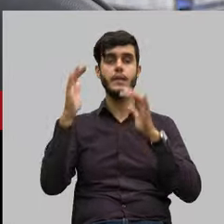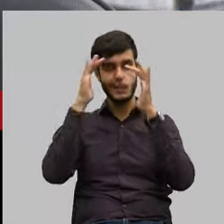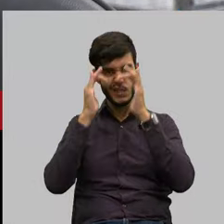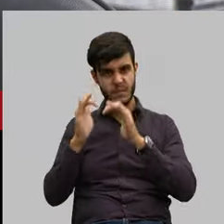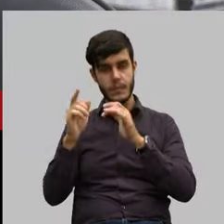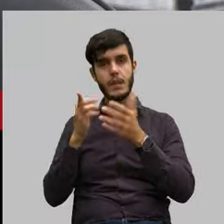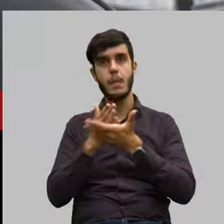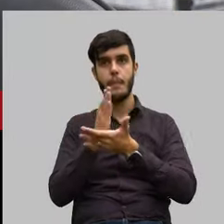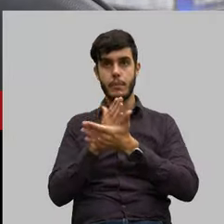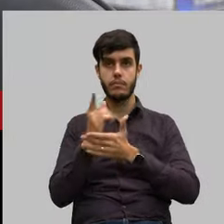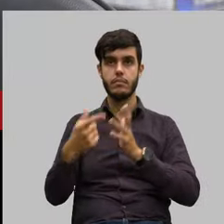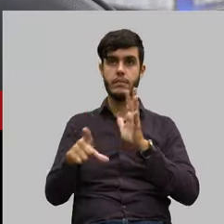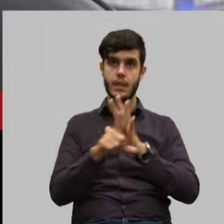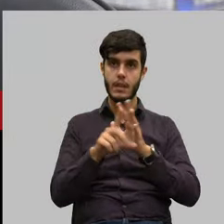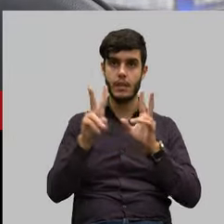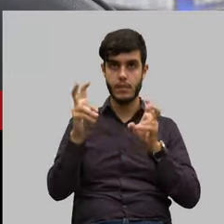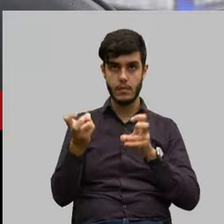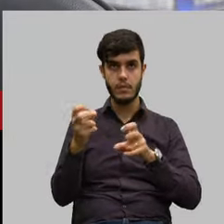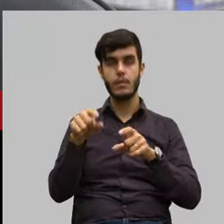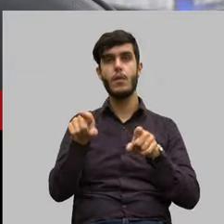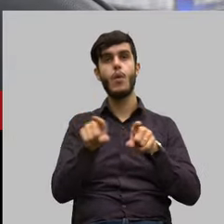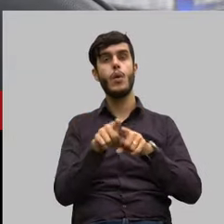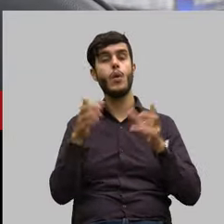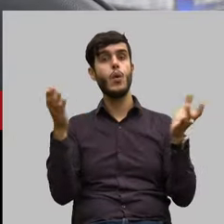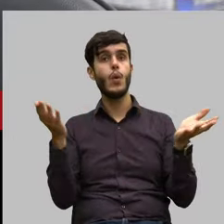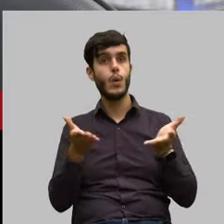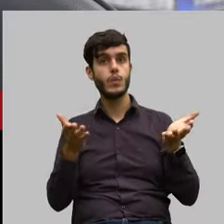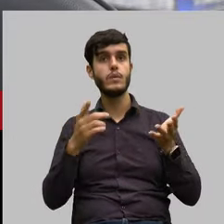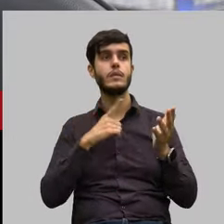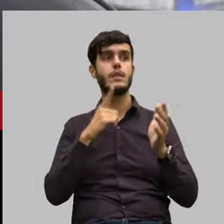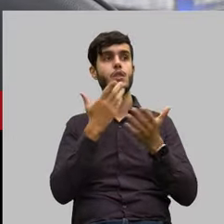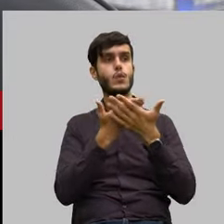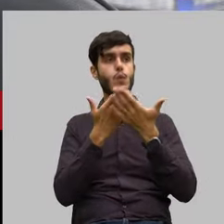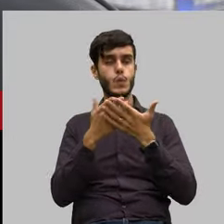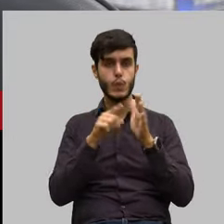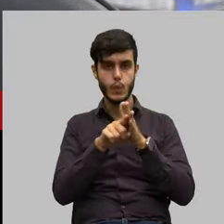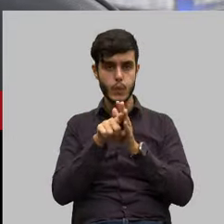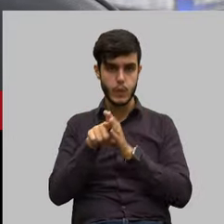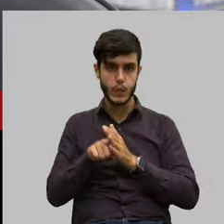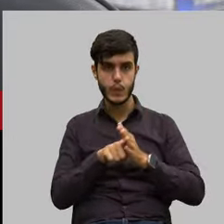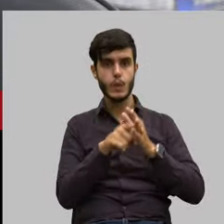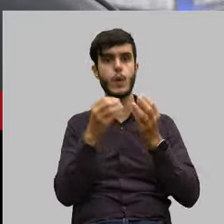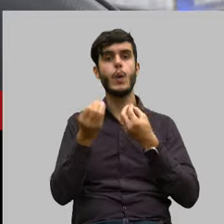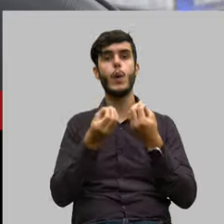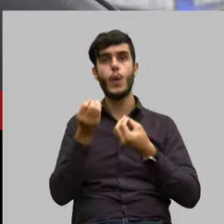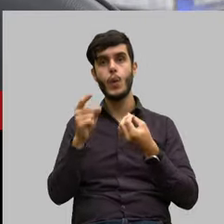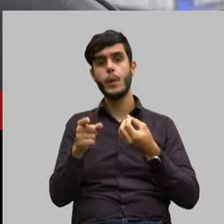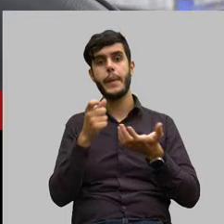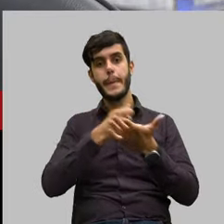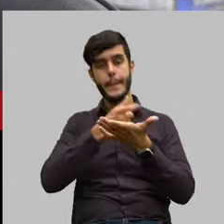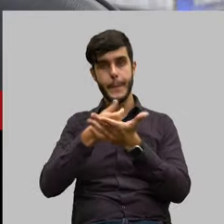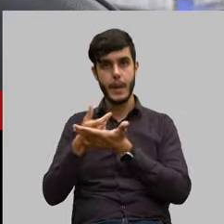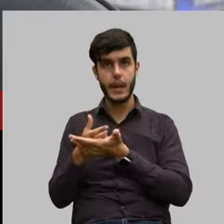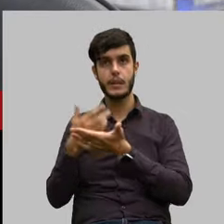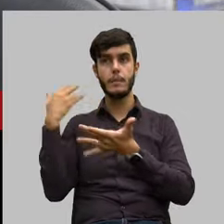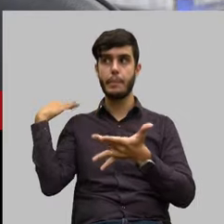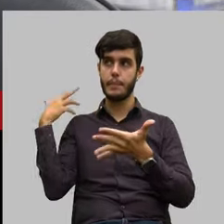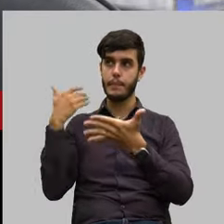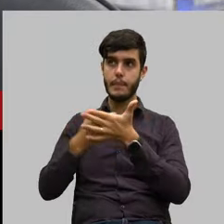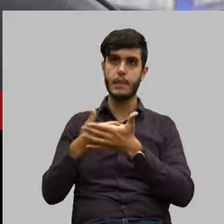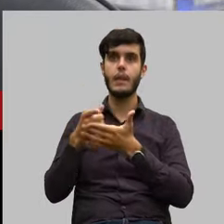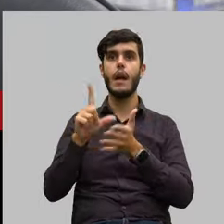e nós estamos hoje e fazendo estudos internos para verificar como que se dará esse pagamento retroativo mas eu garanto que todos